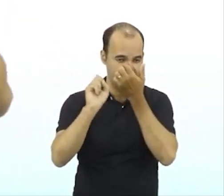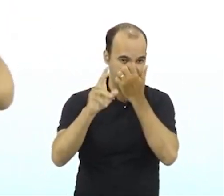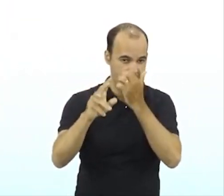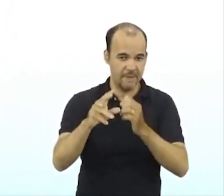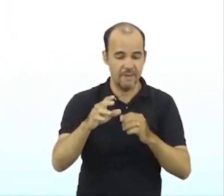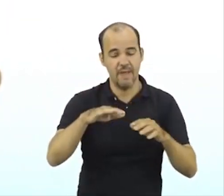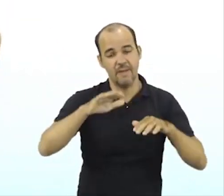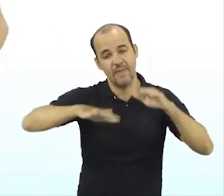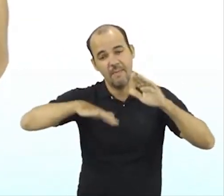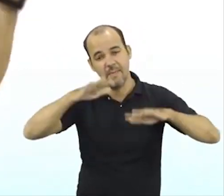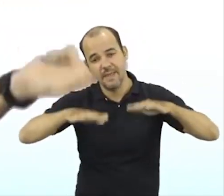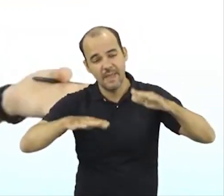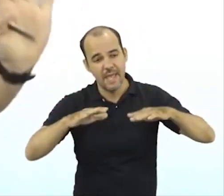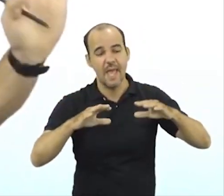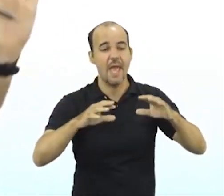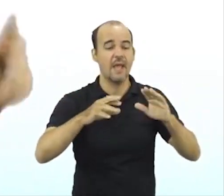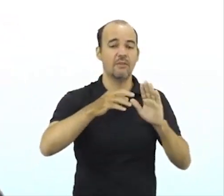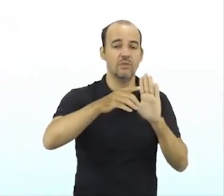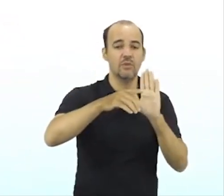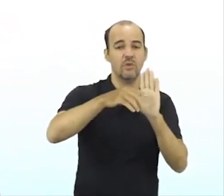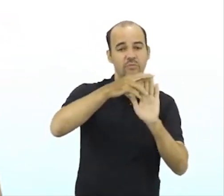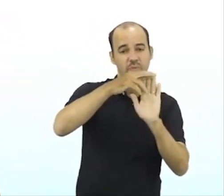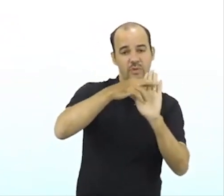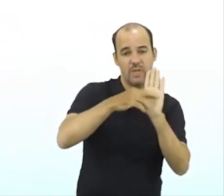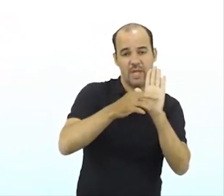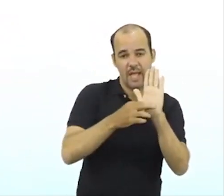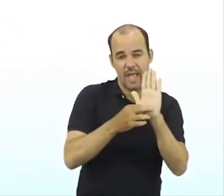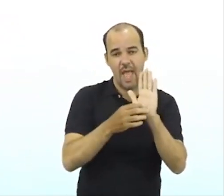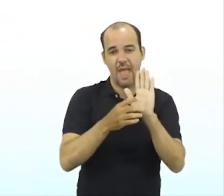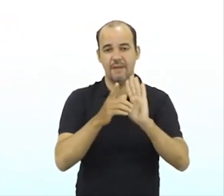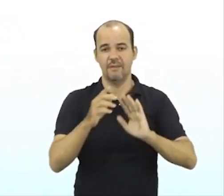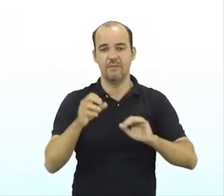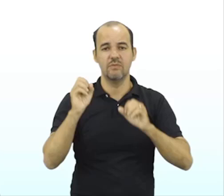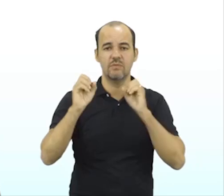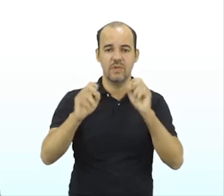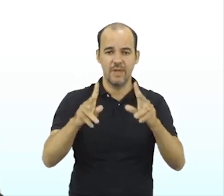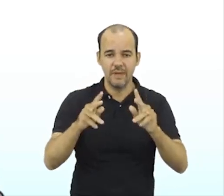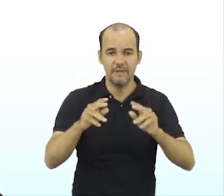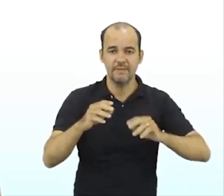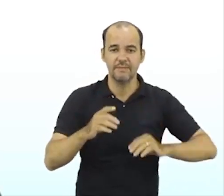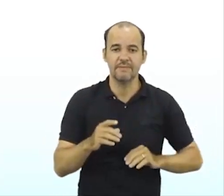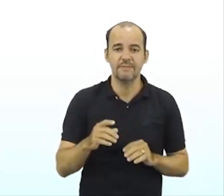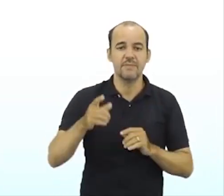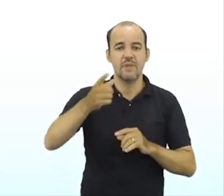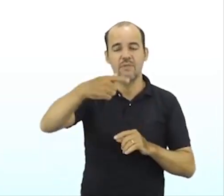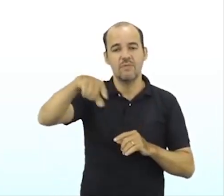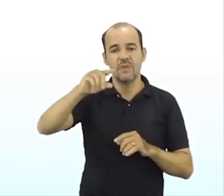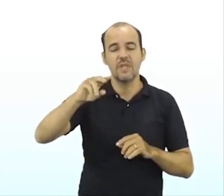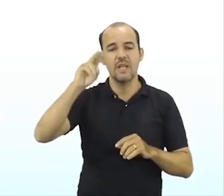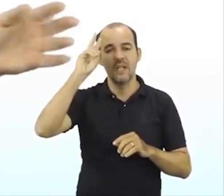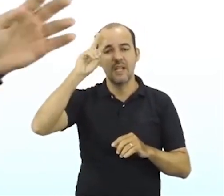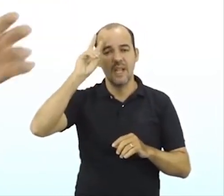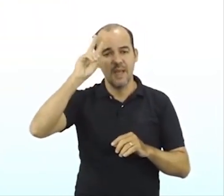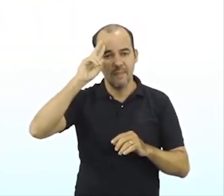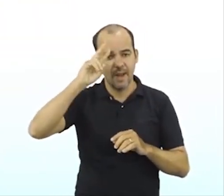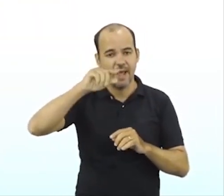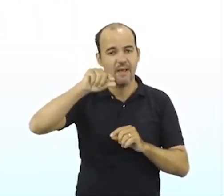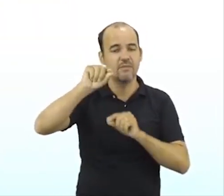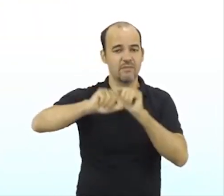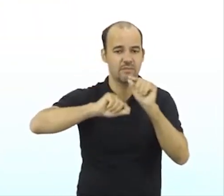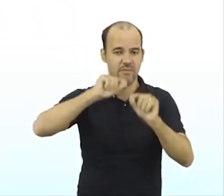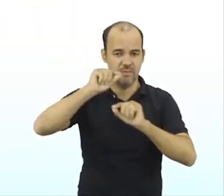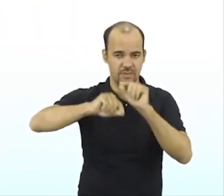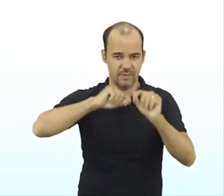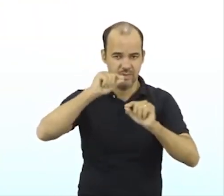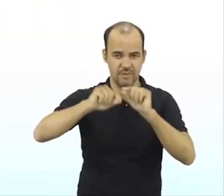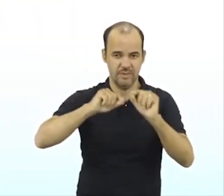ela de acordo com alguns critérios, vamos dizer assim. Mas o critério que eu preciso que vocês não esqueçam de forma nenhuma, olhem para mim agora,